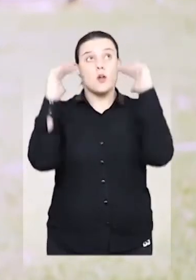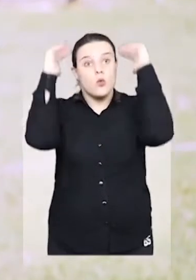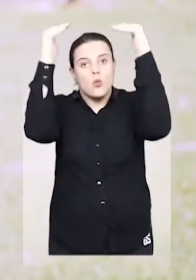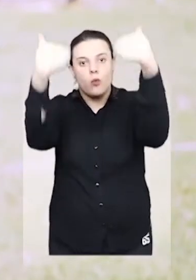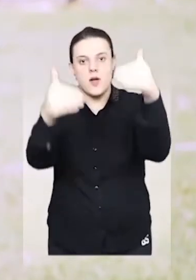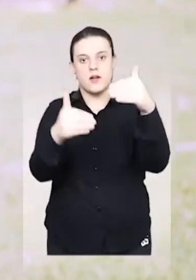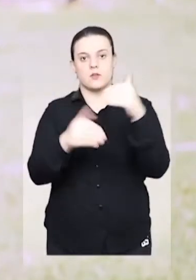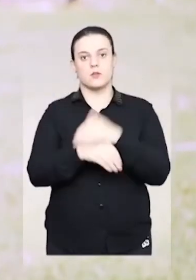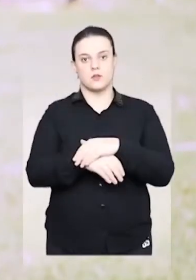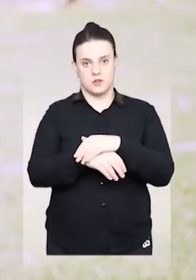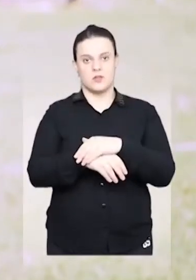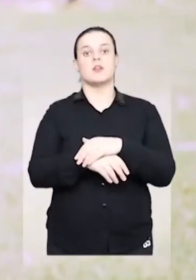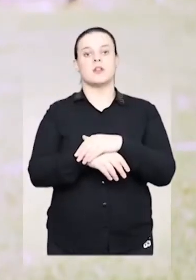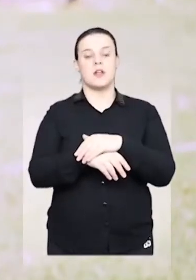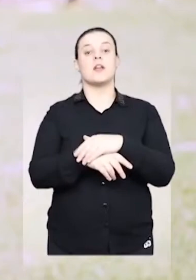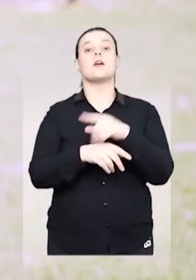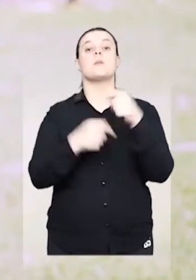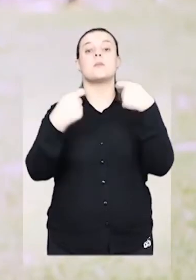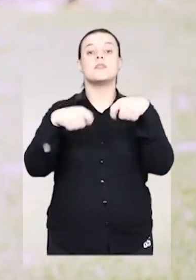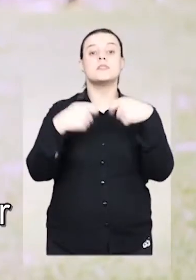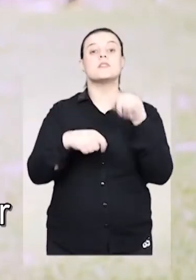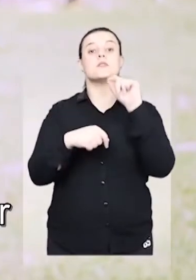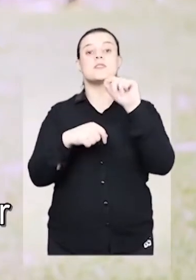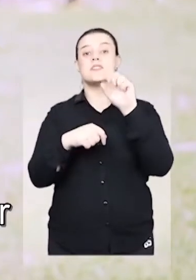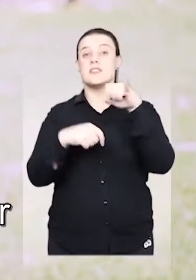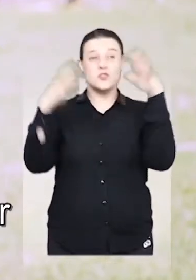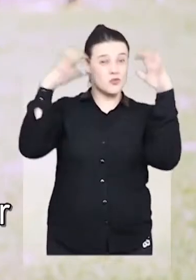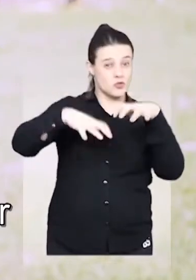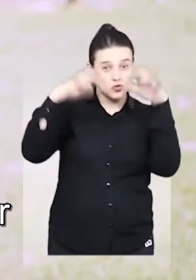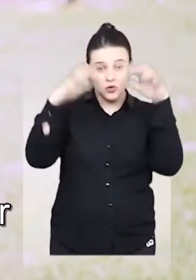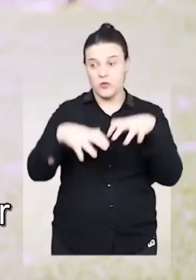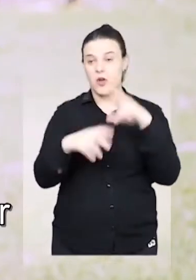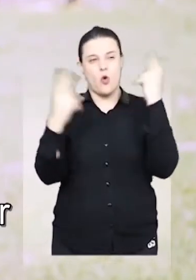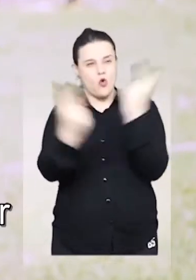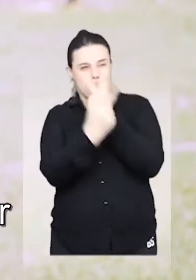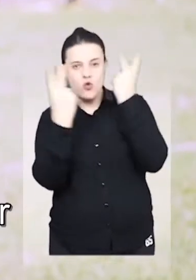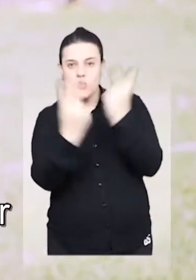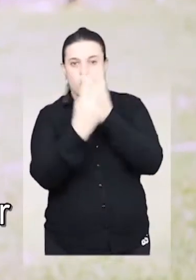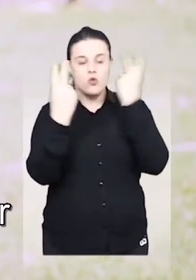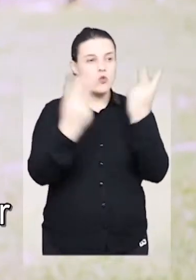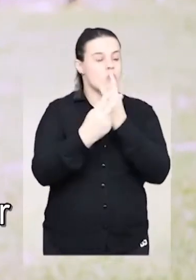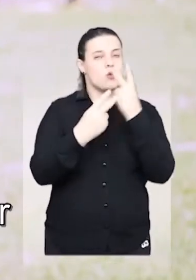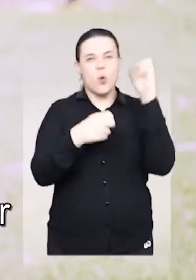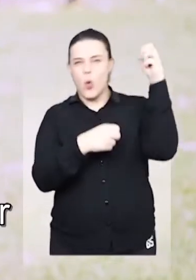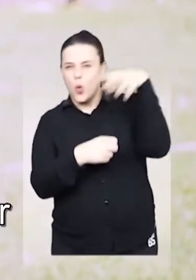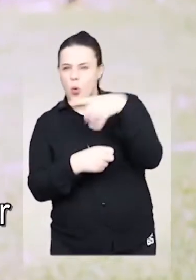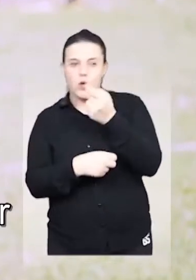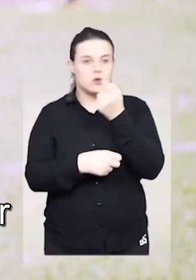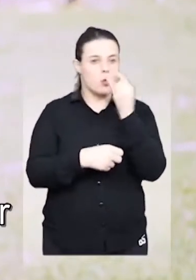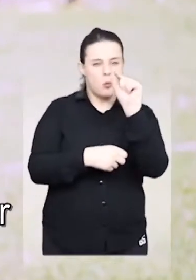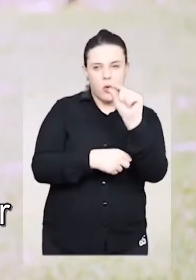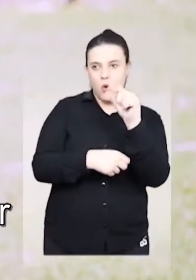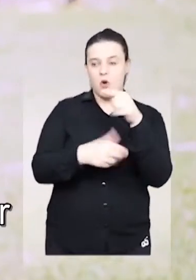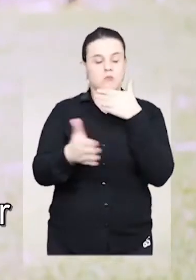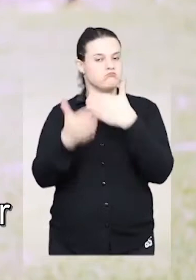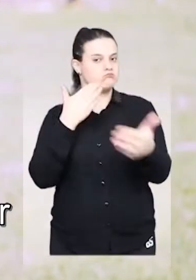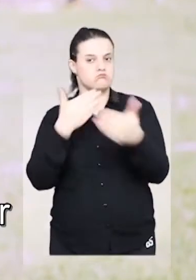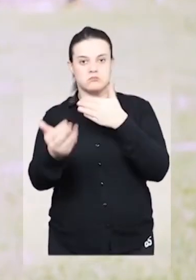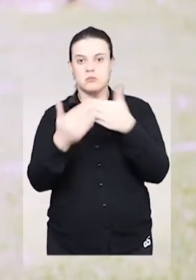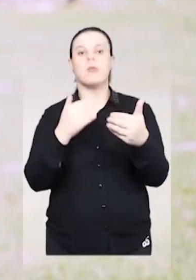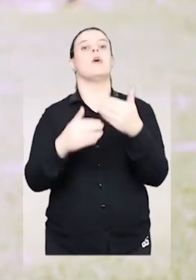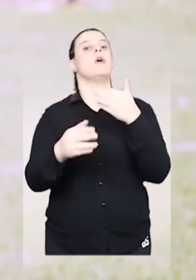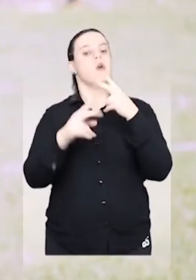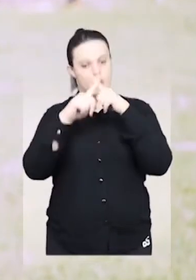coberto. A nossa competição nós chamamos de outdoor. Então, se estiver chovendo, se estiver ventando, se estiver com muita luz, pouca luz... Enfim,